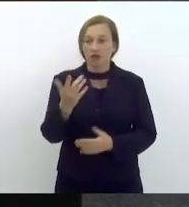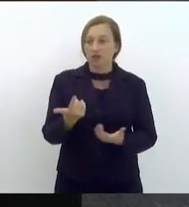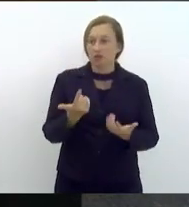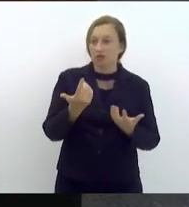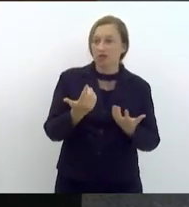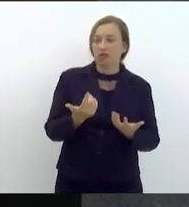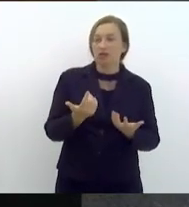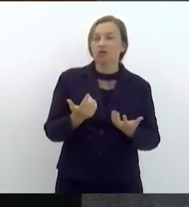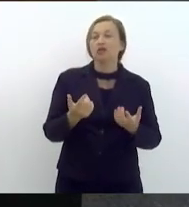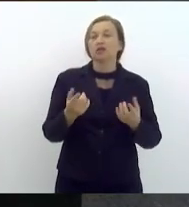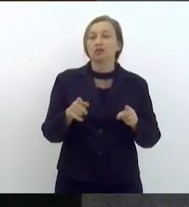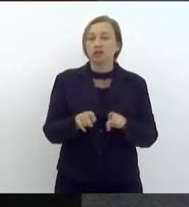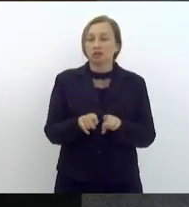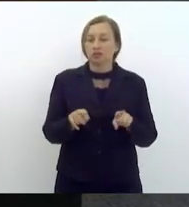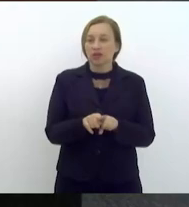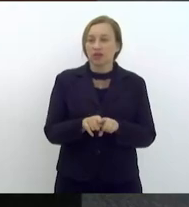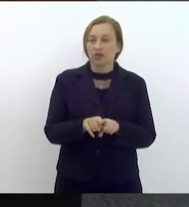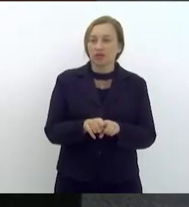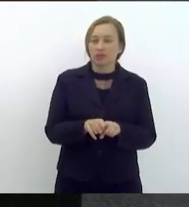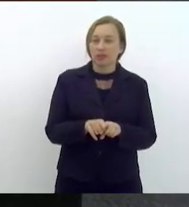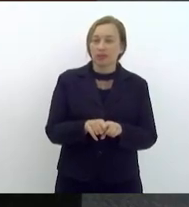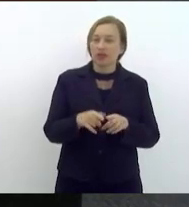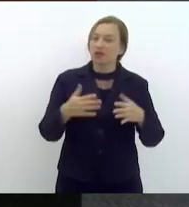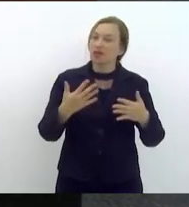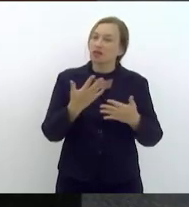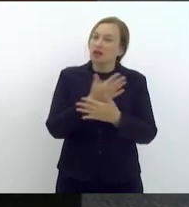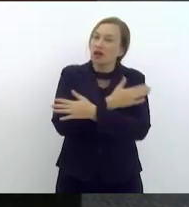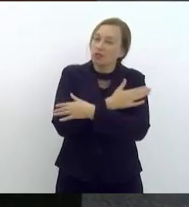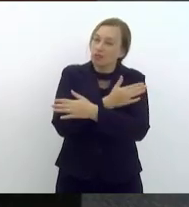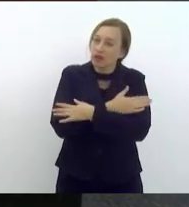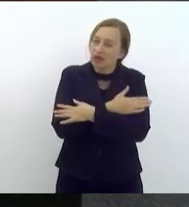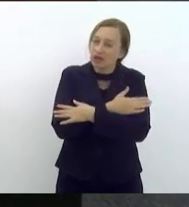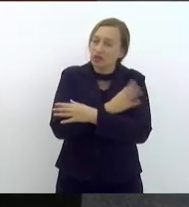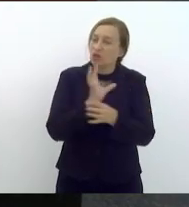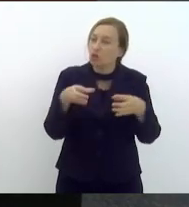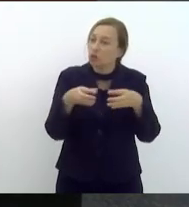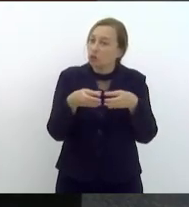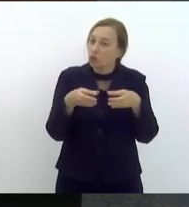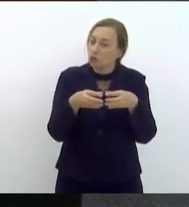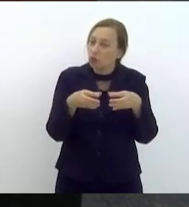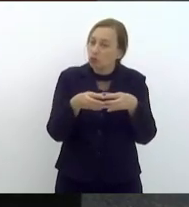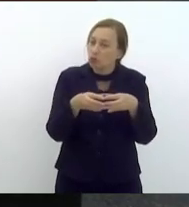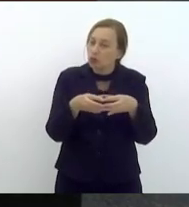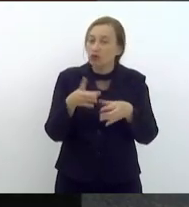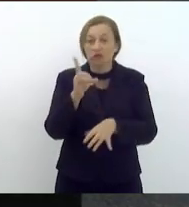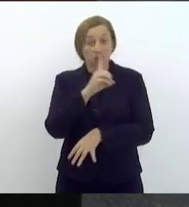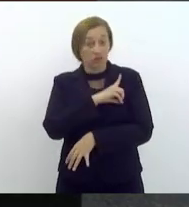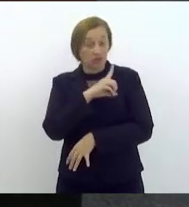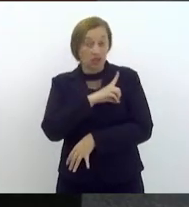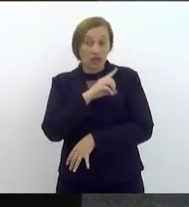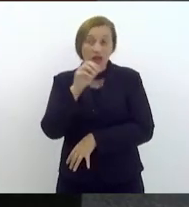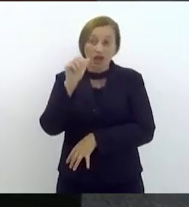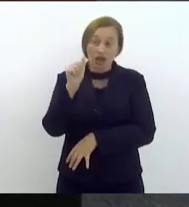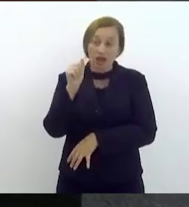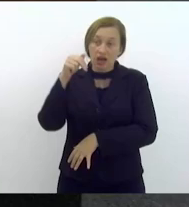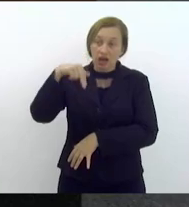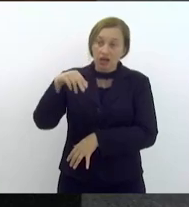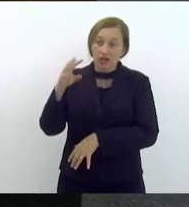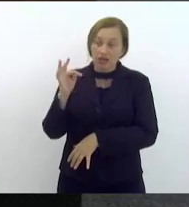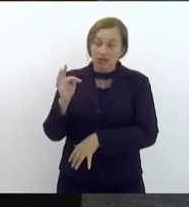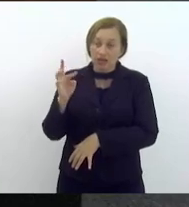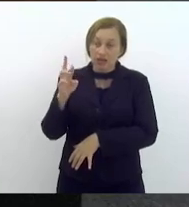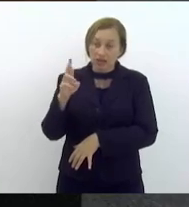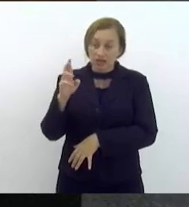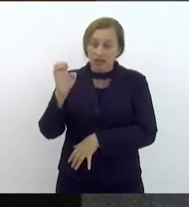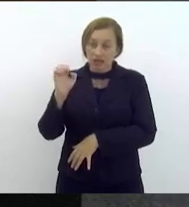minhas palavras sem deixar aqui o meu fraterno abraço a equipe do Delegado Antenor Lopes que naquele